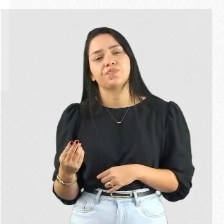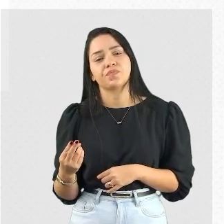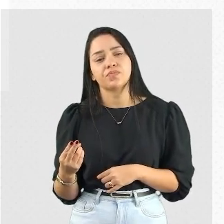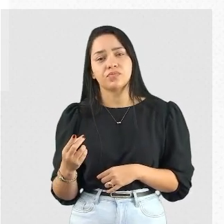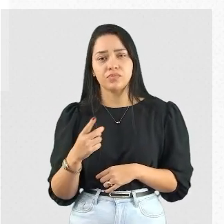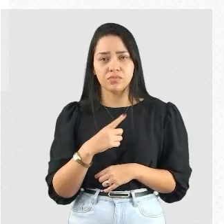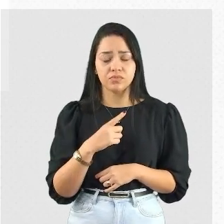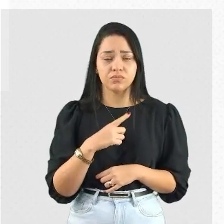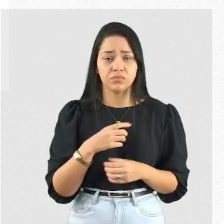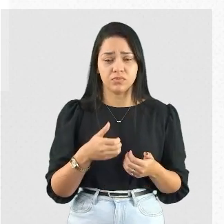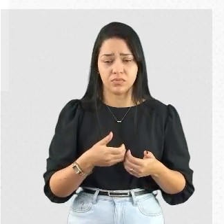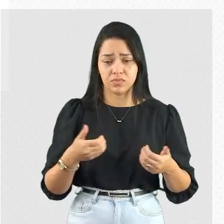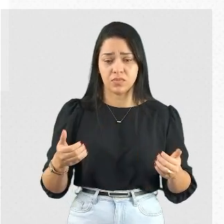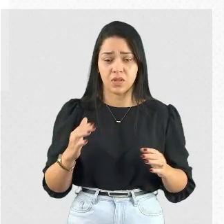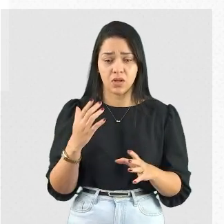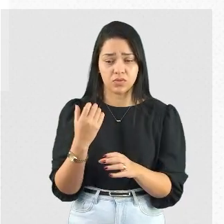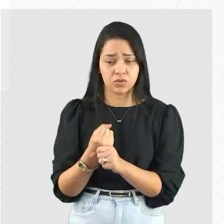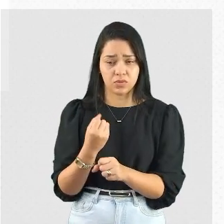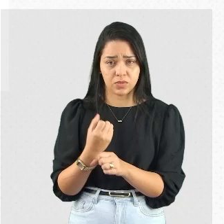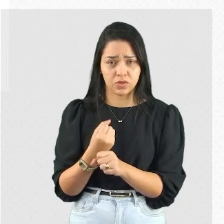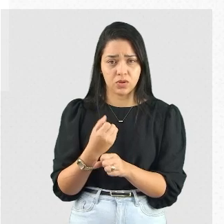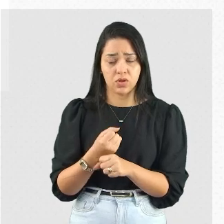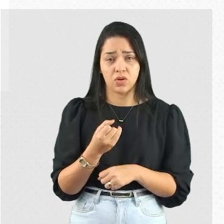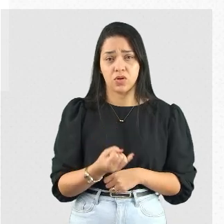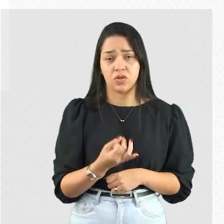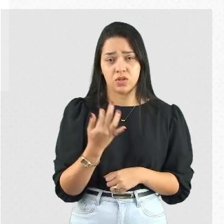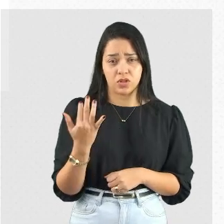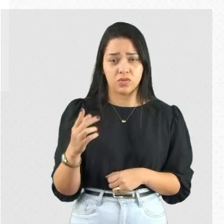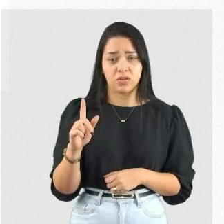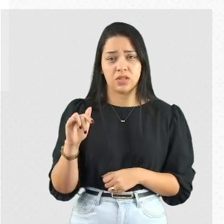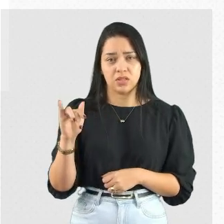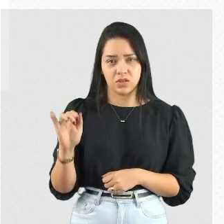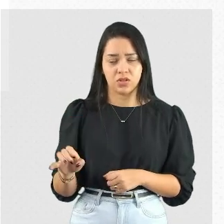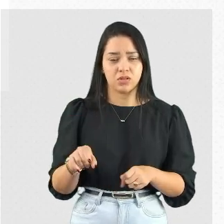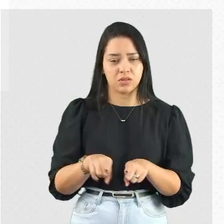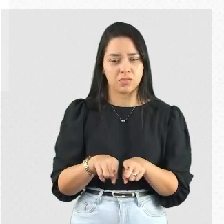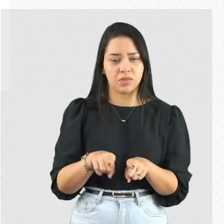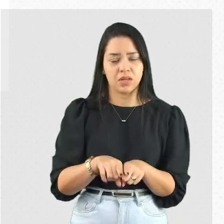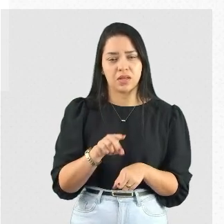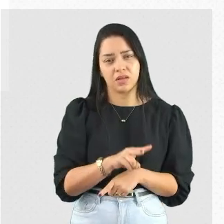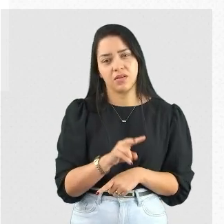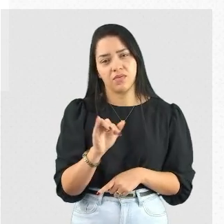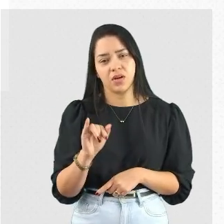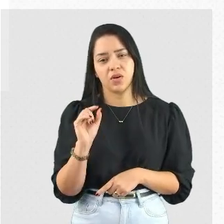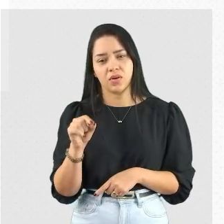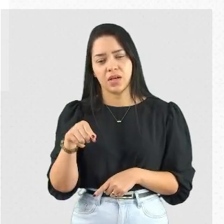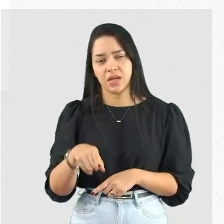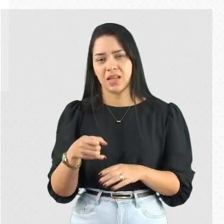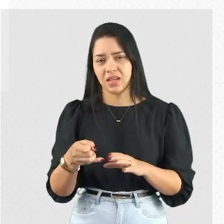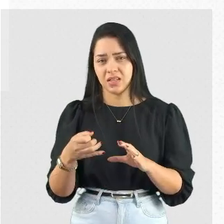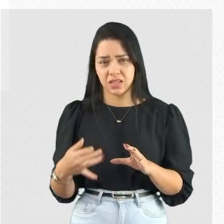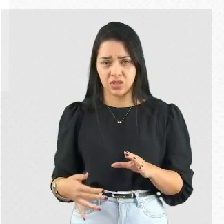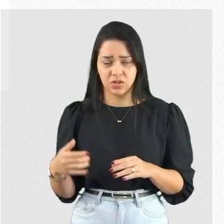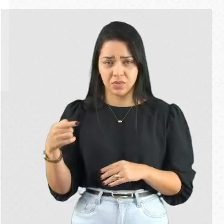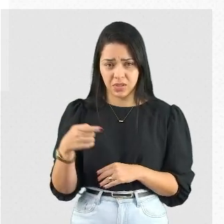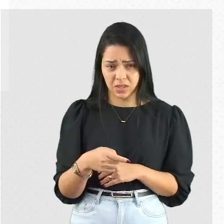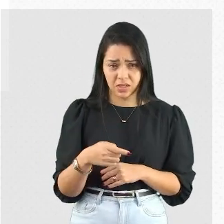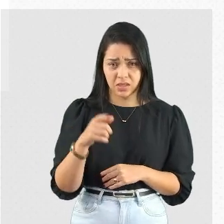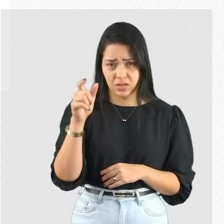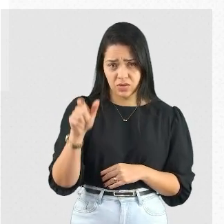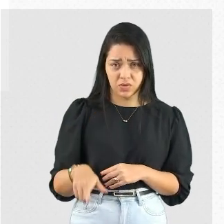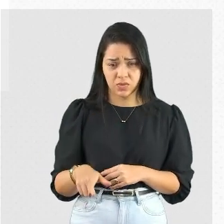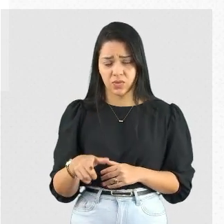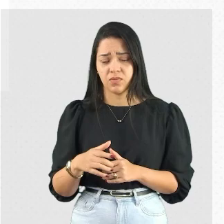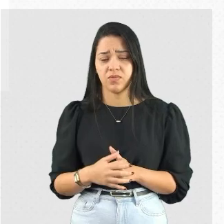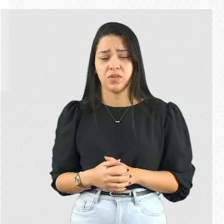recessividade, tá? É o somatório quantitativo desses genes agindo que vai dar aquela característica para aquele indivíduo,